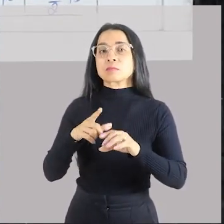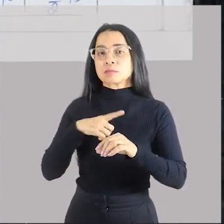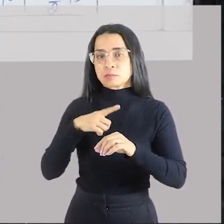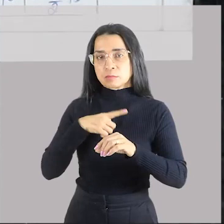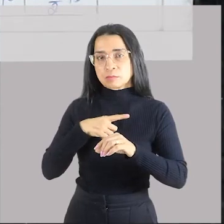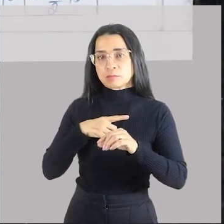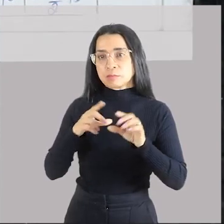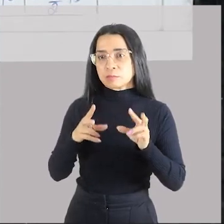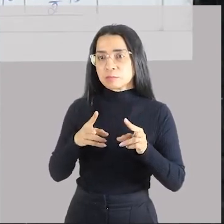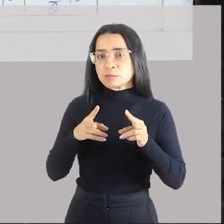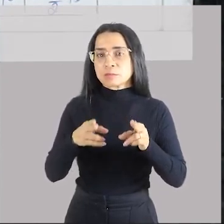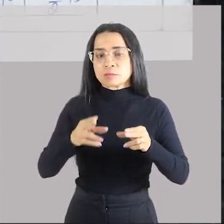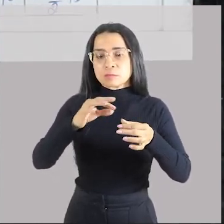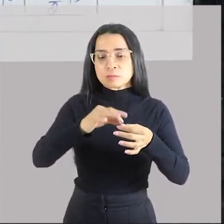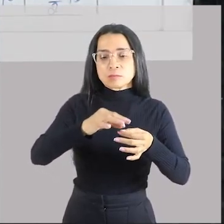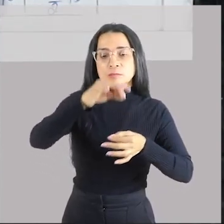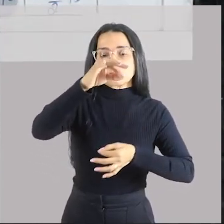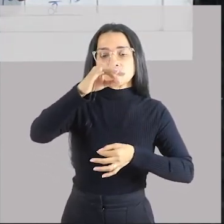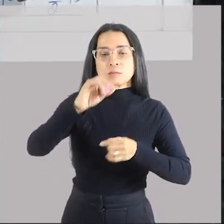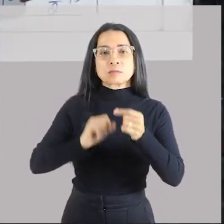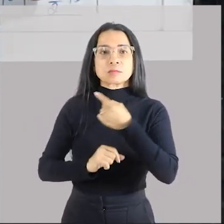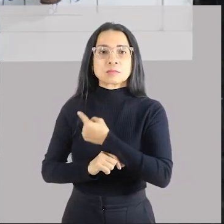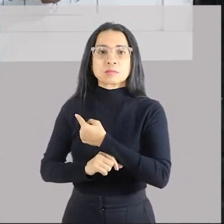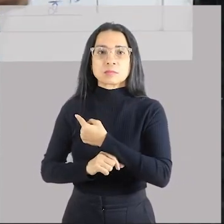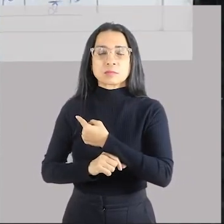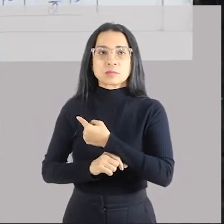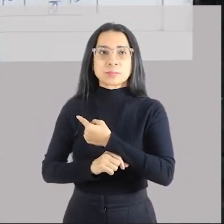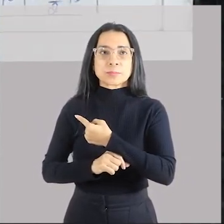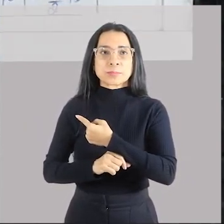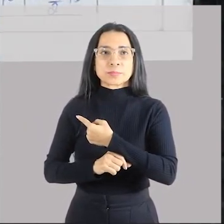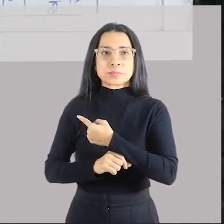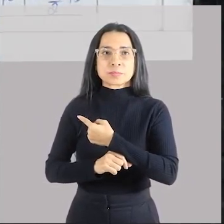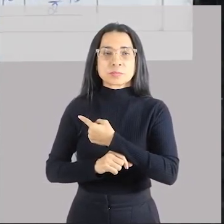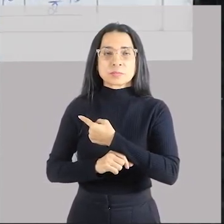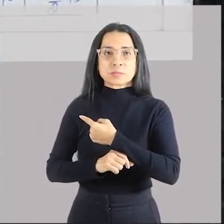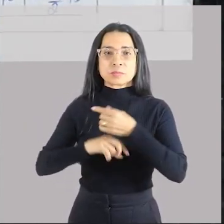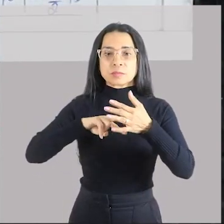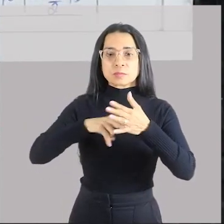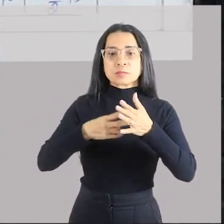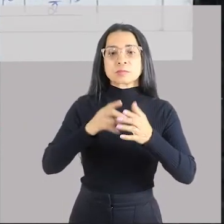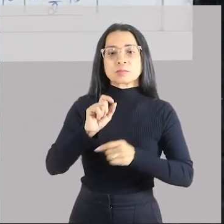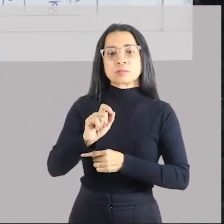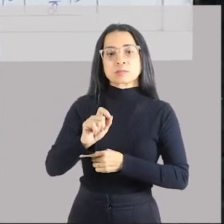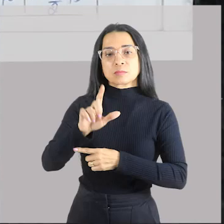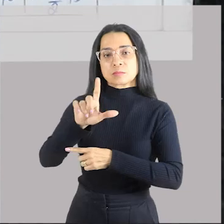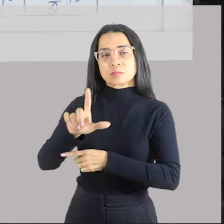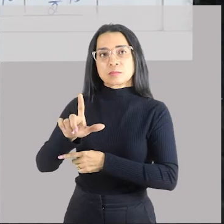do lado. Então, se R é igual a 10, olha só, L é igual a R. Então,